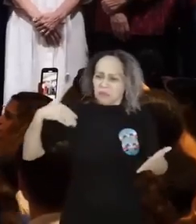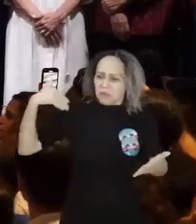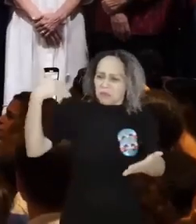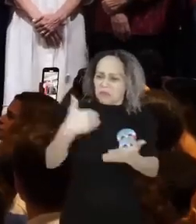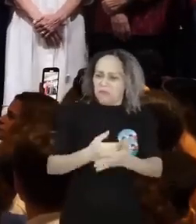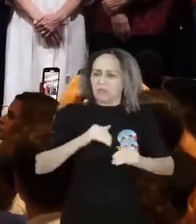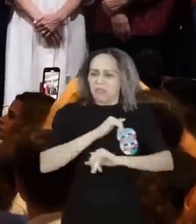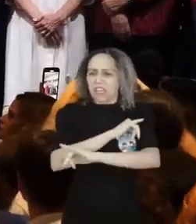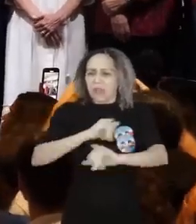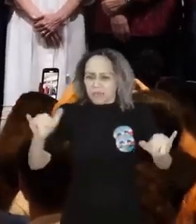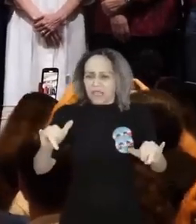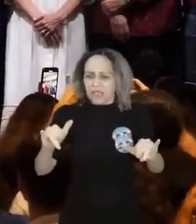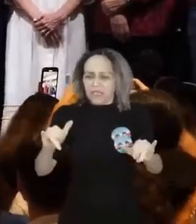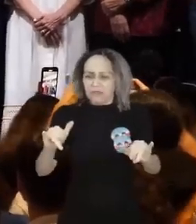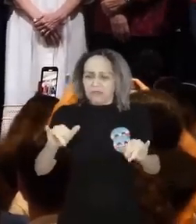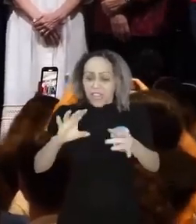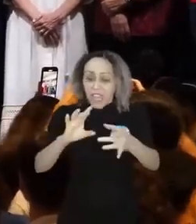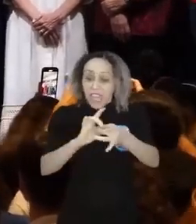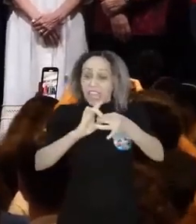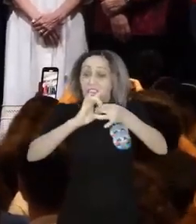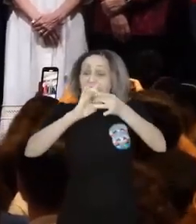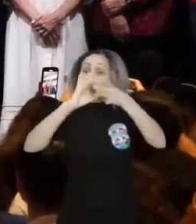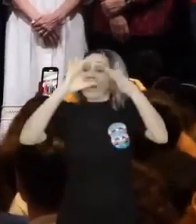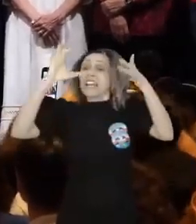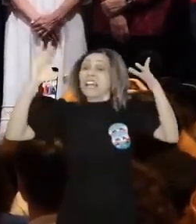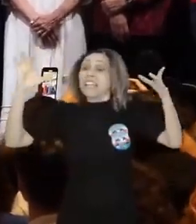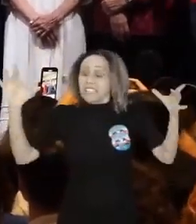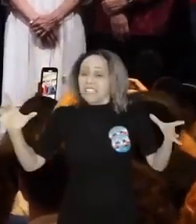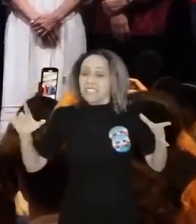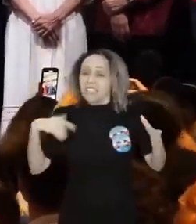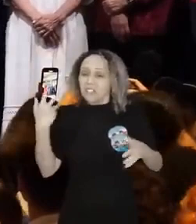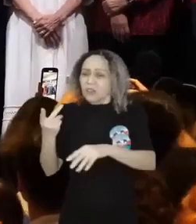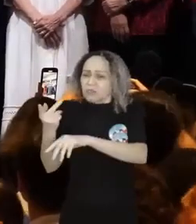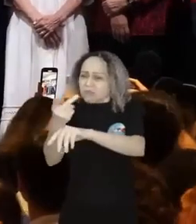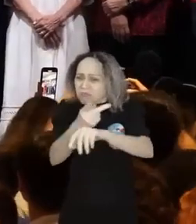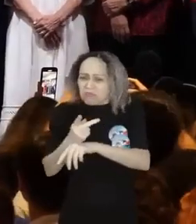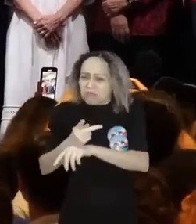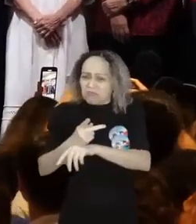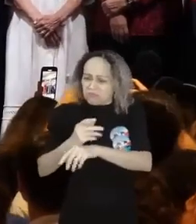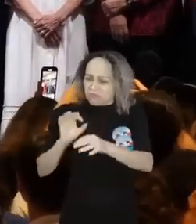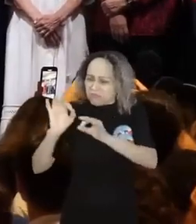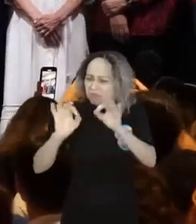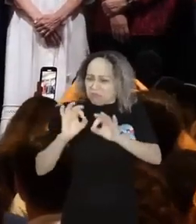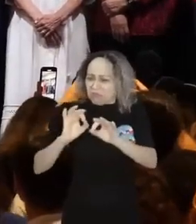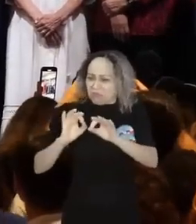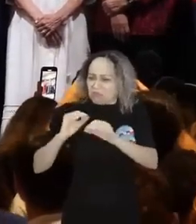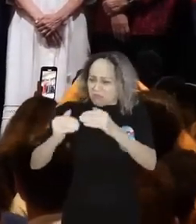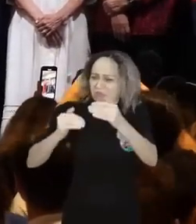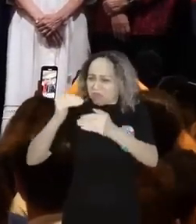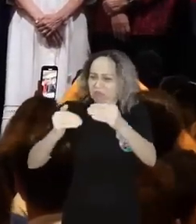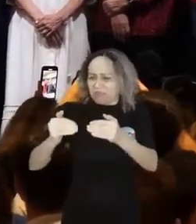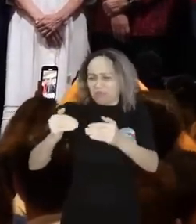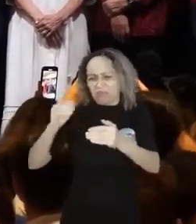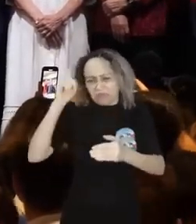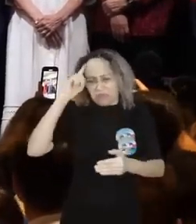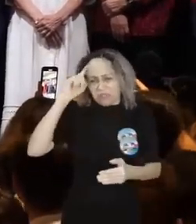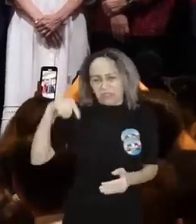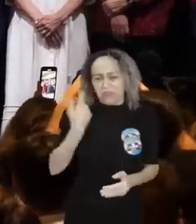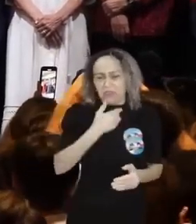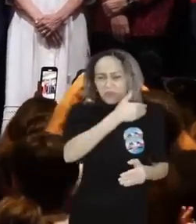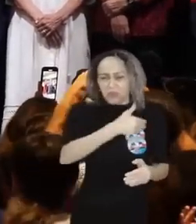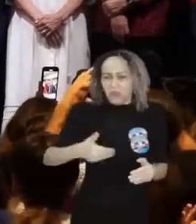é essa democracia que nós vamos buscar construir a cada dia do nosso governo, com crescimento